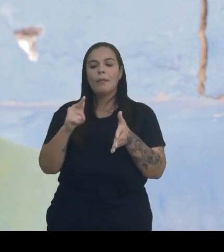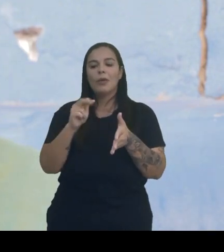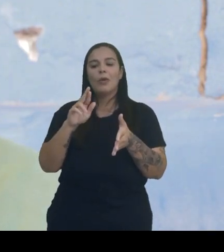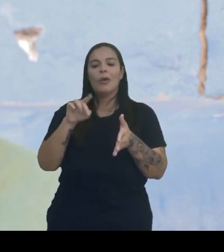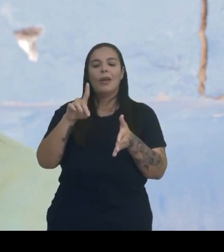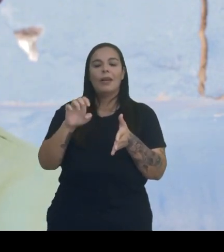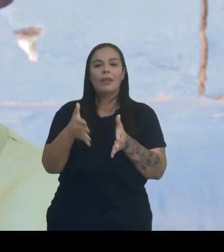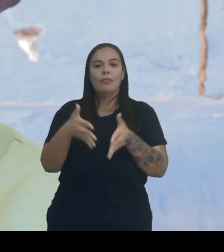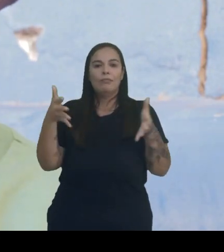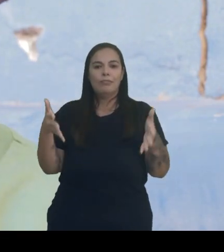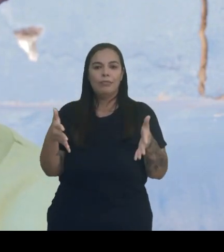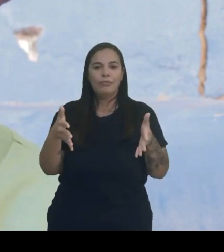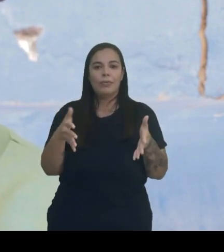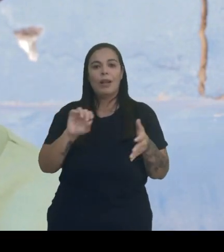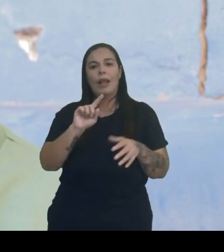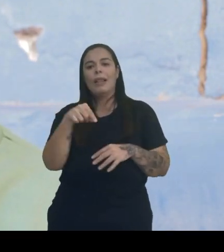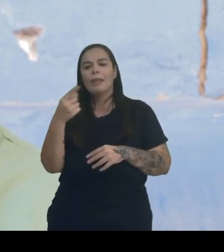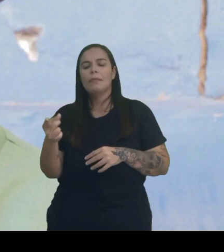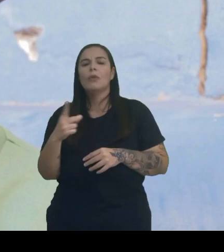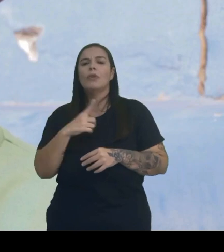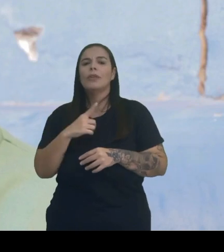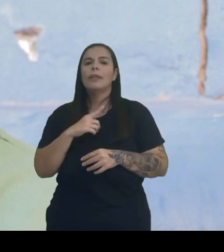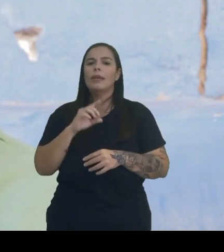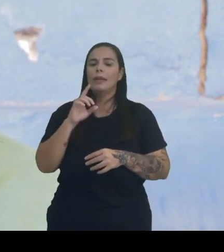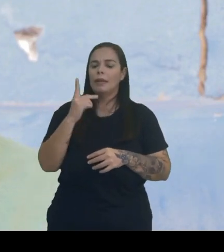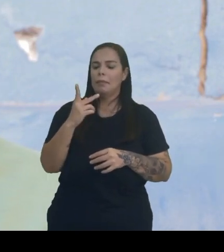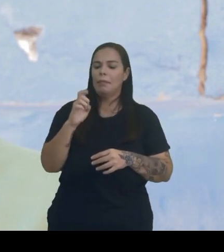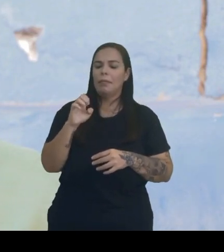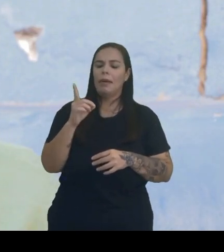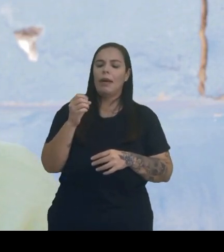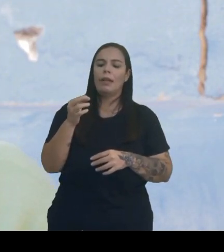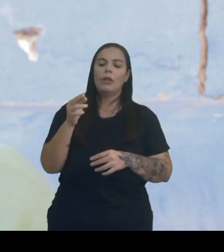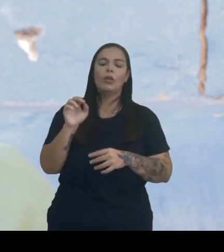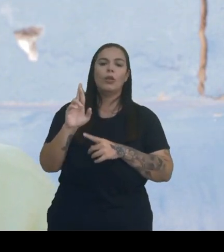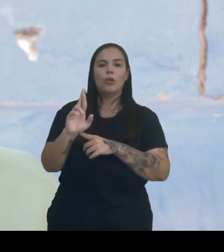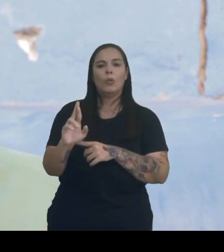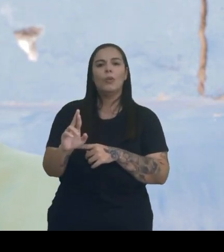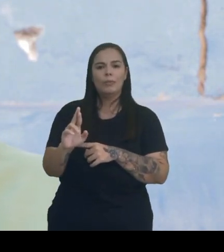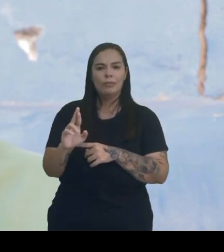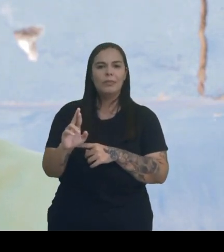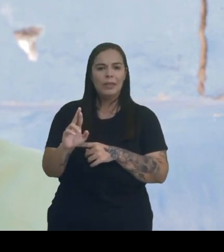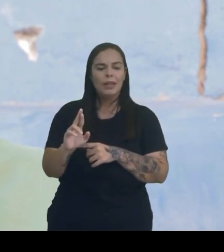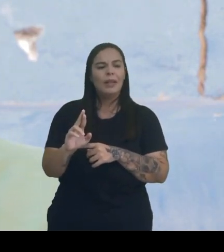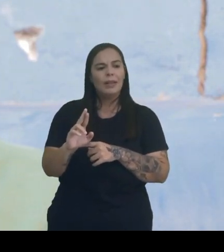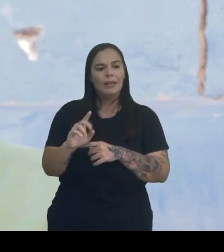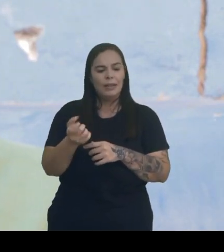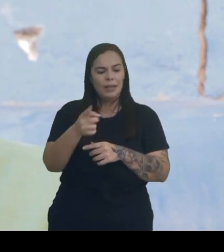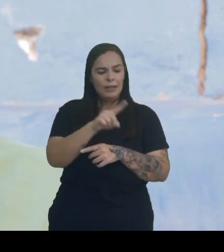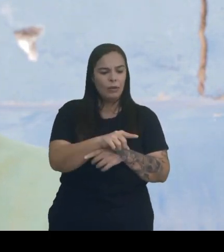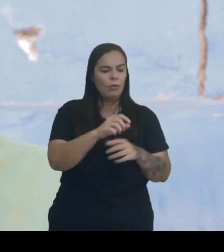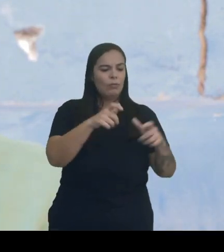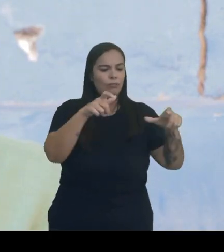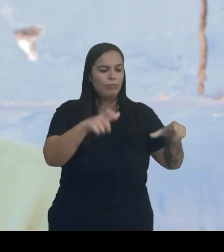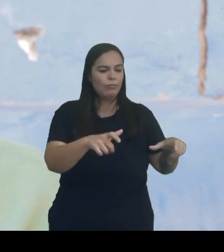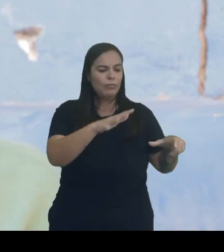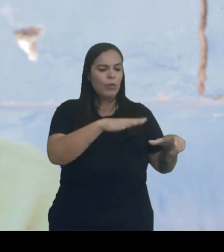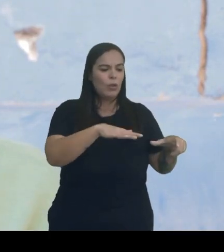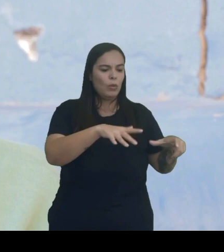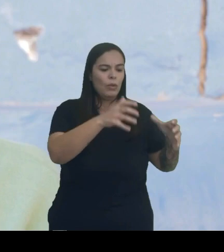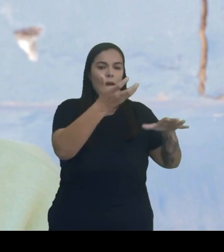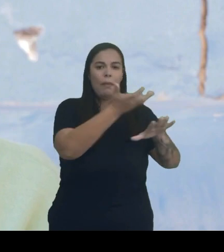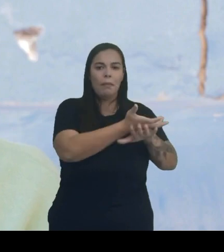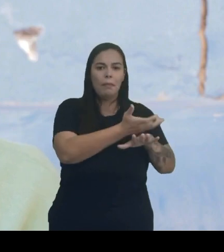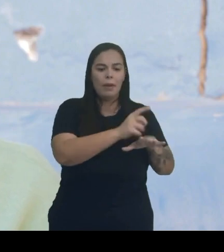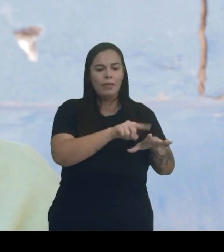vem Pegador, que é disse meu pai que aquilo deve ser uma laje que tem essa direção assim, aqui é o canto de Piratininga, ali tem o